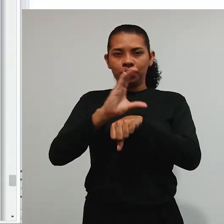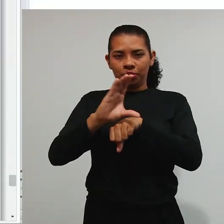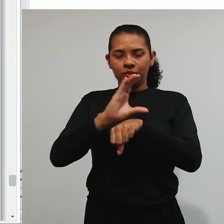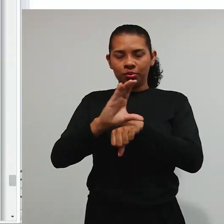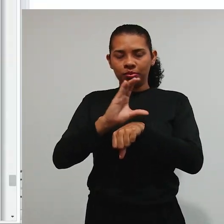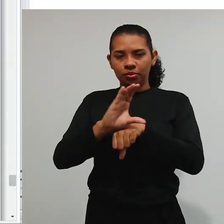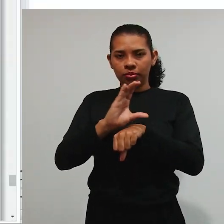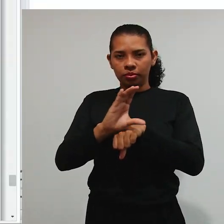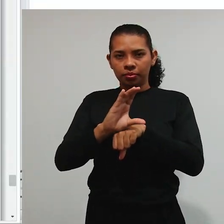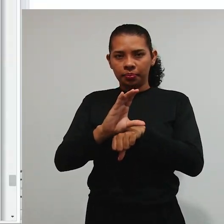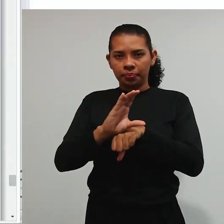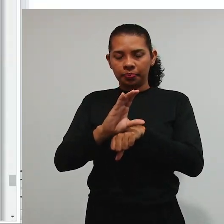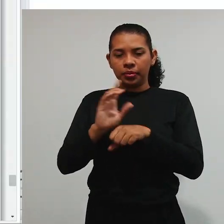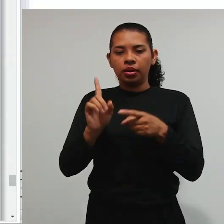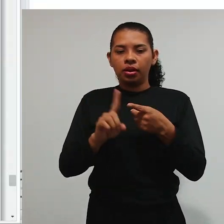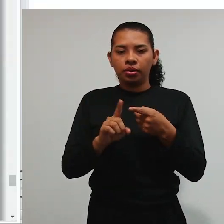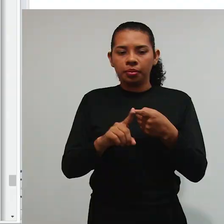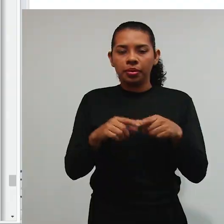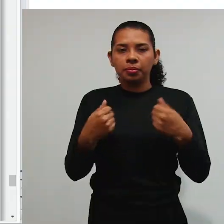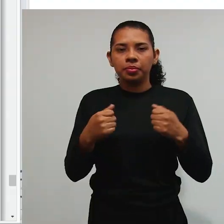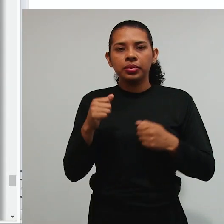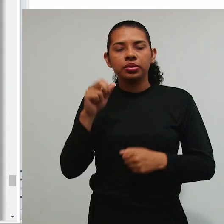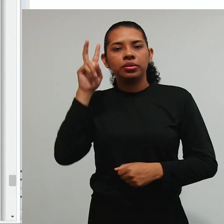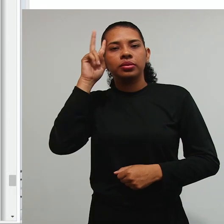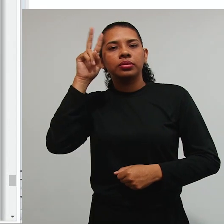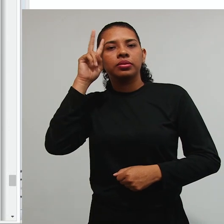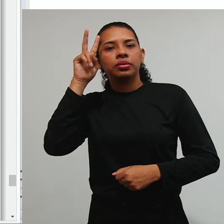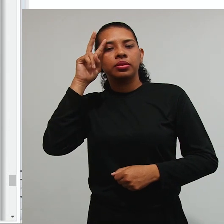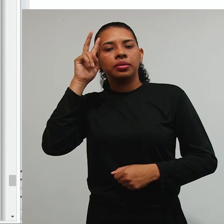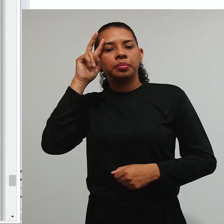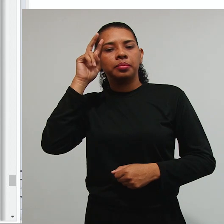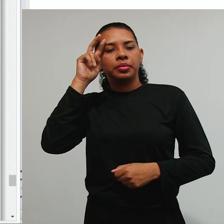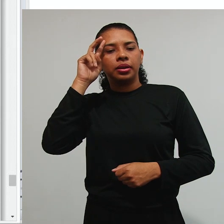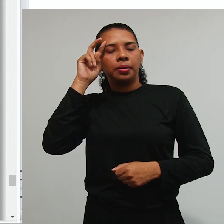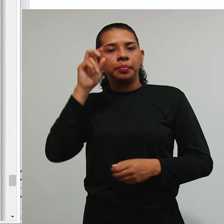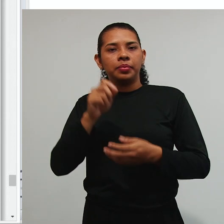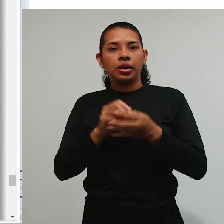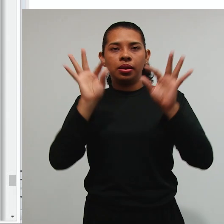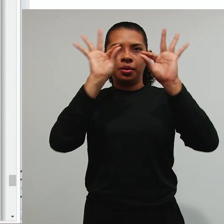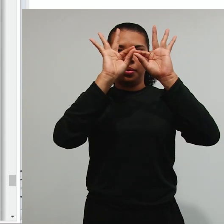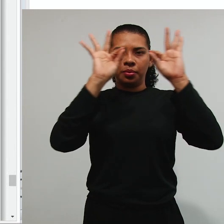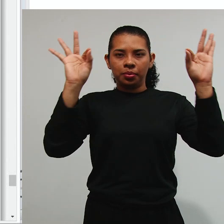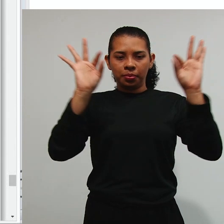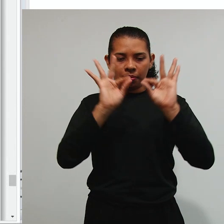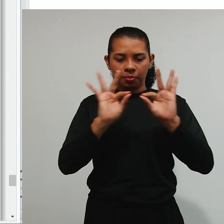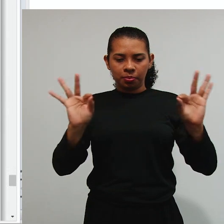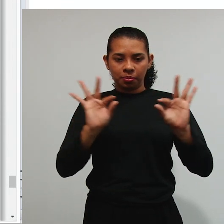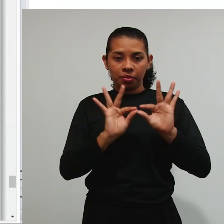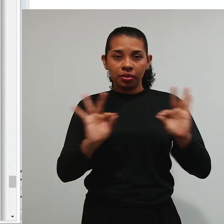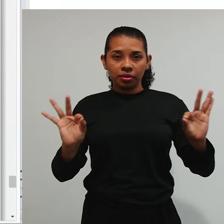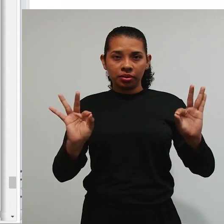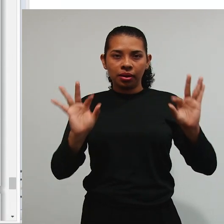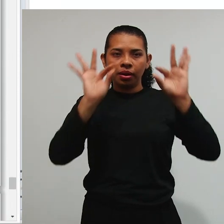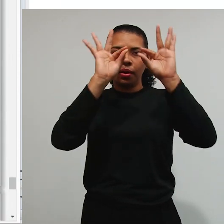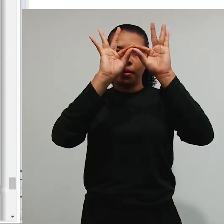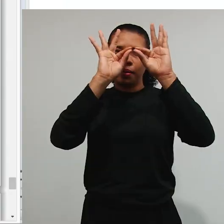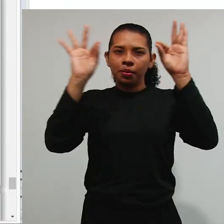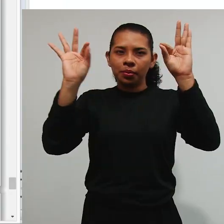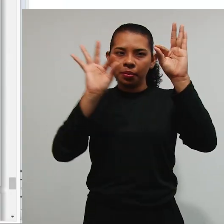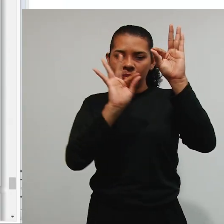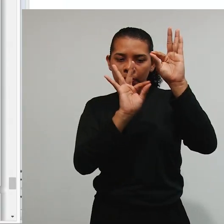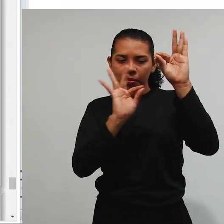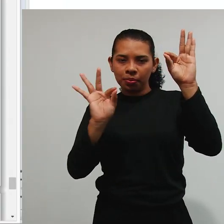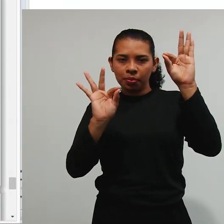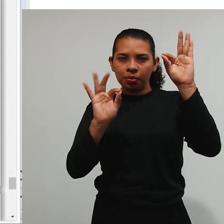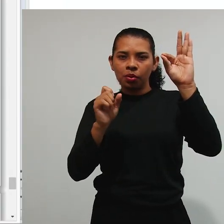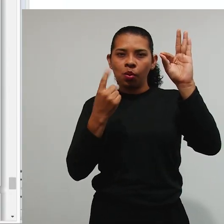bom? O espaçamento entre linhas de 1,5 entre cada título. Né? Títulos sem